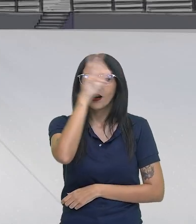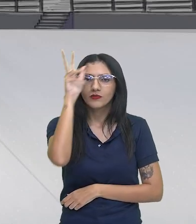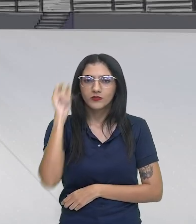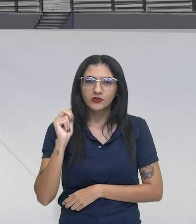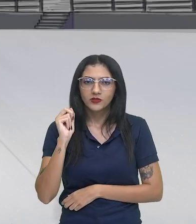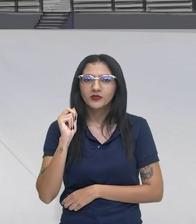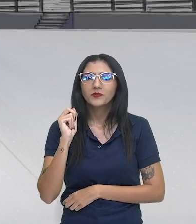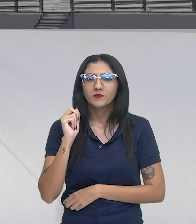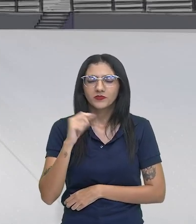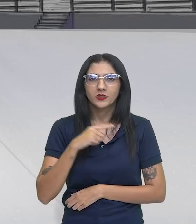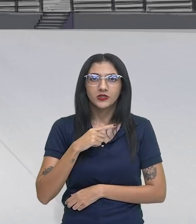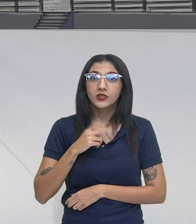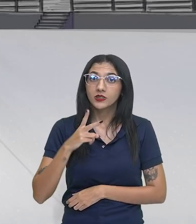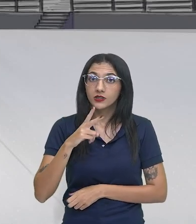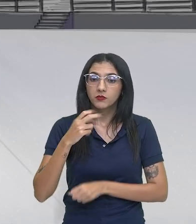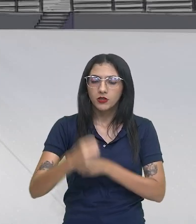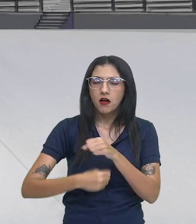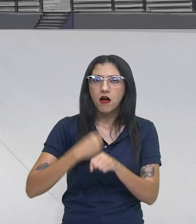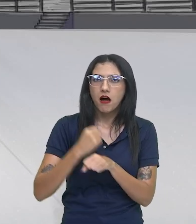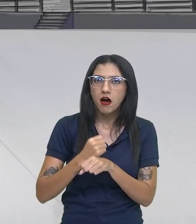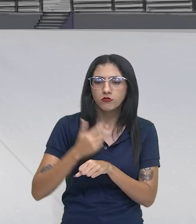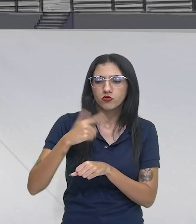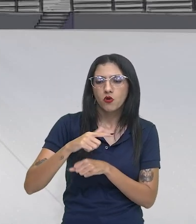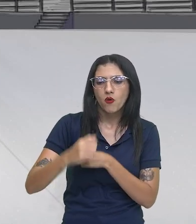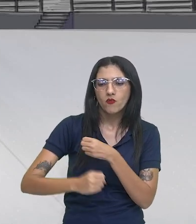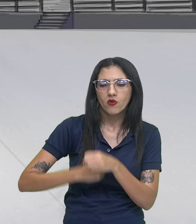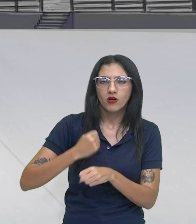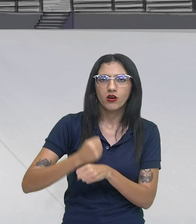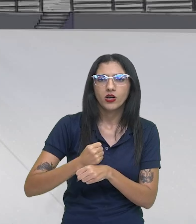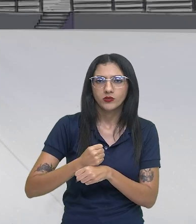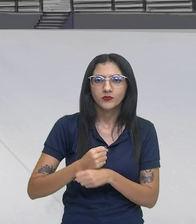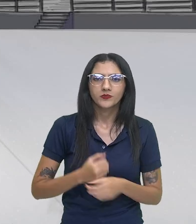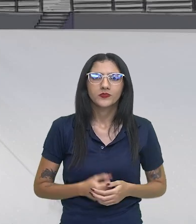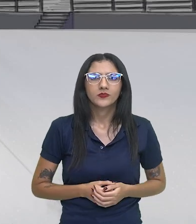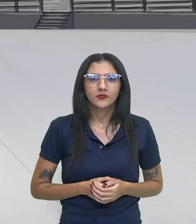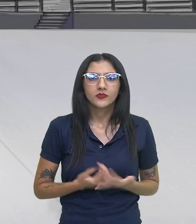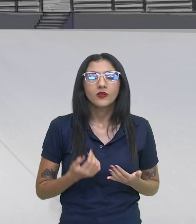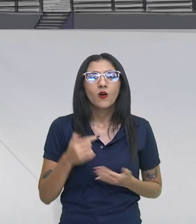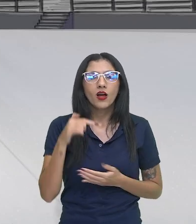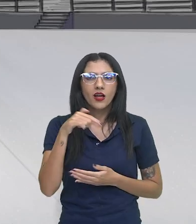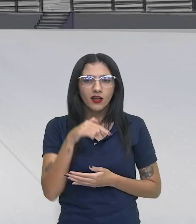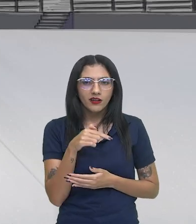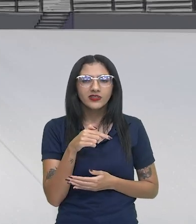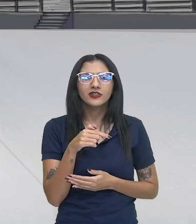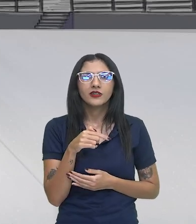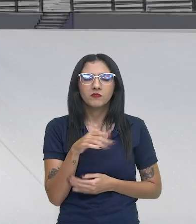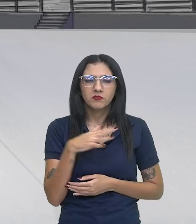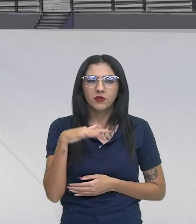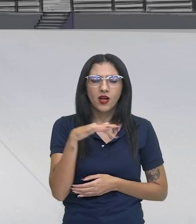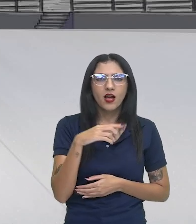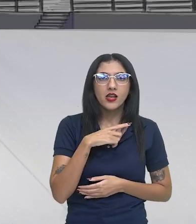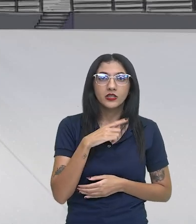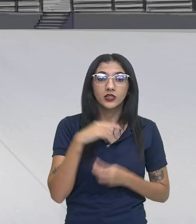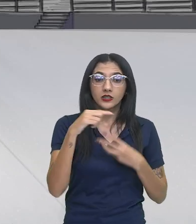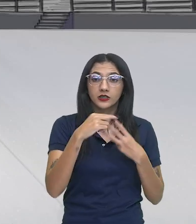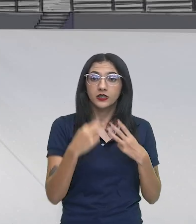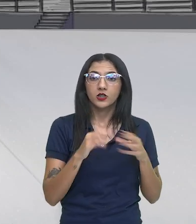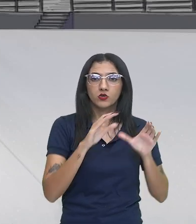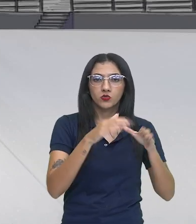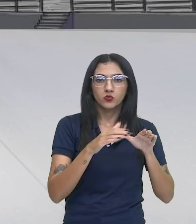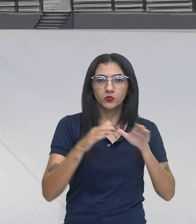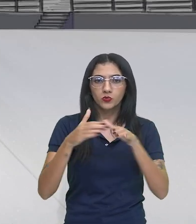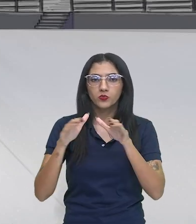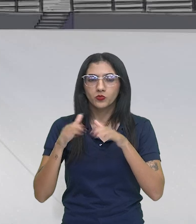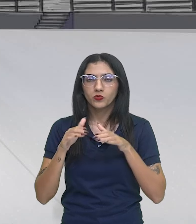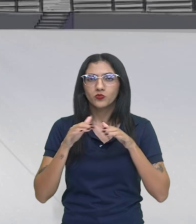realizado anualmente. E, como eu já citei para vocês, esse festival ele vai reunir 3 grupos de ciranda, né, que eu